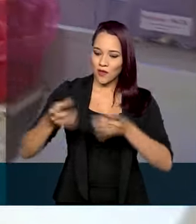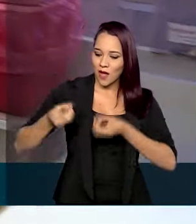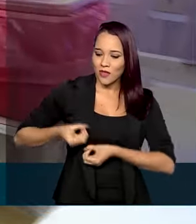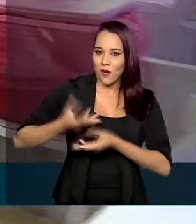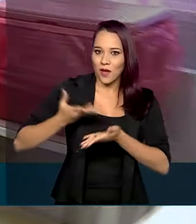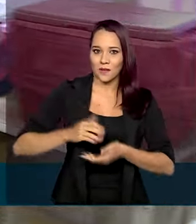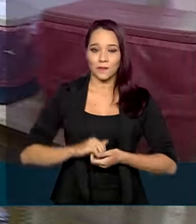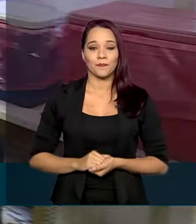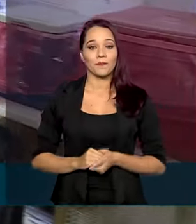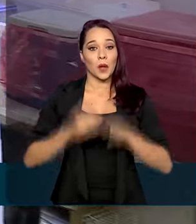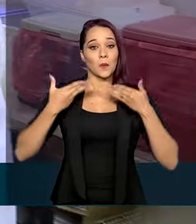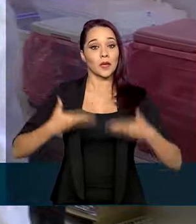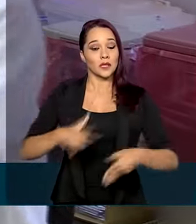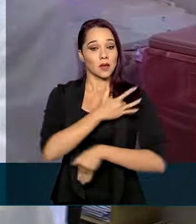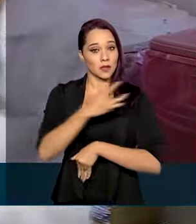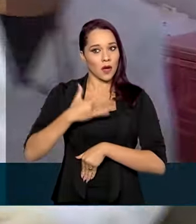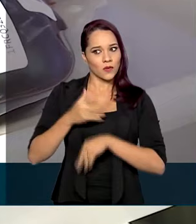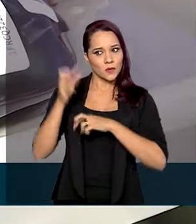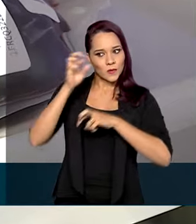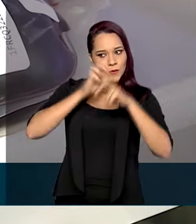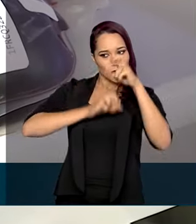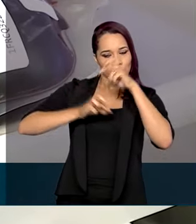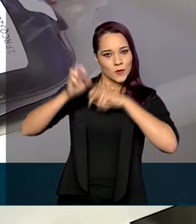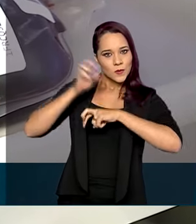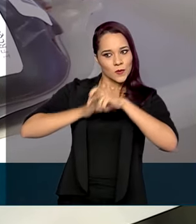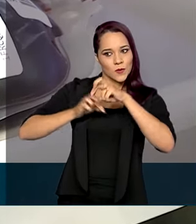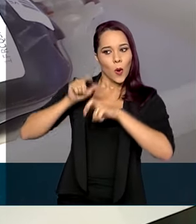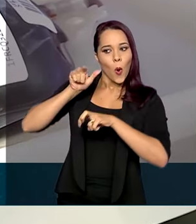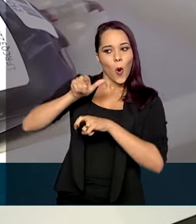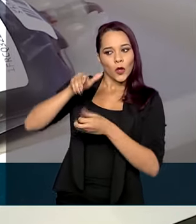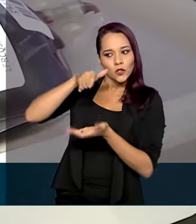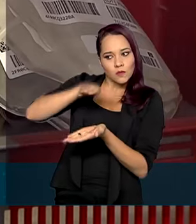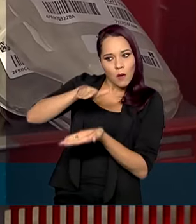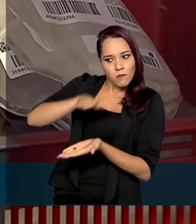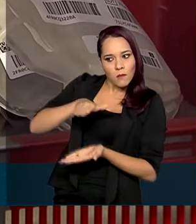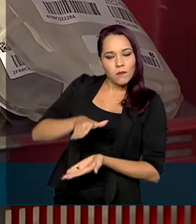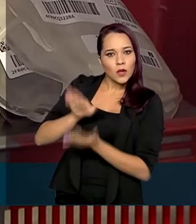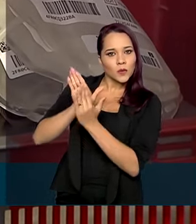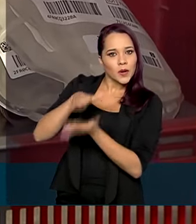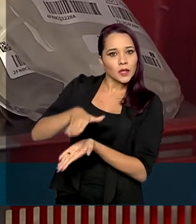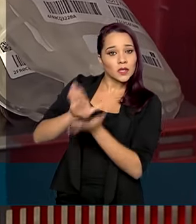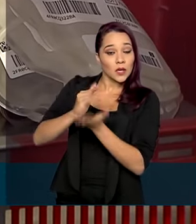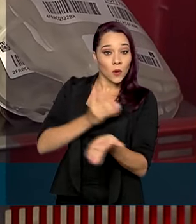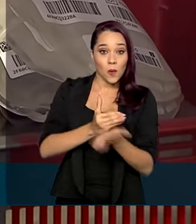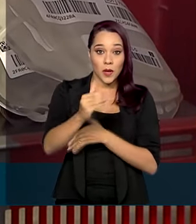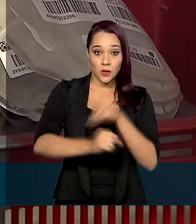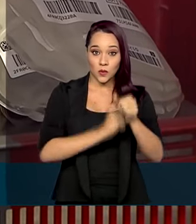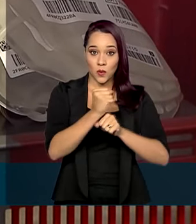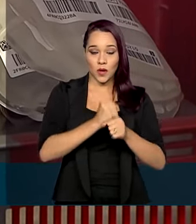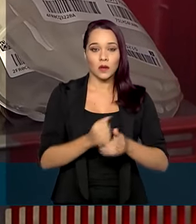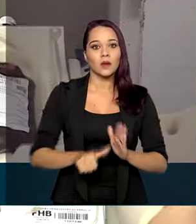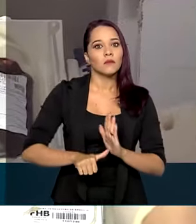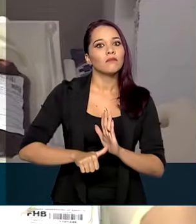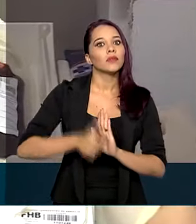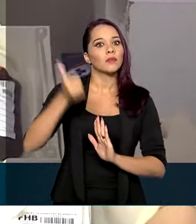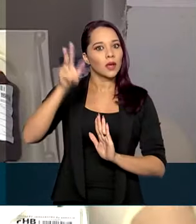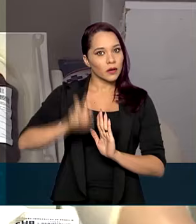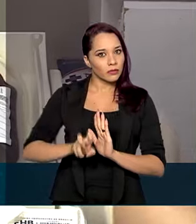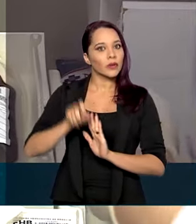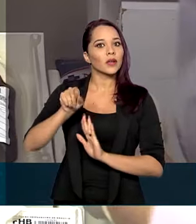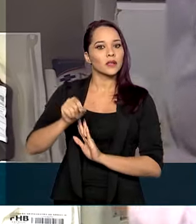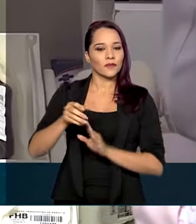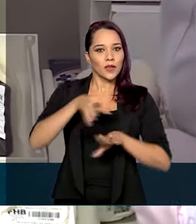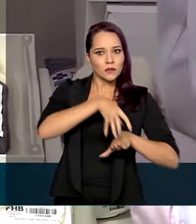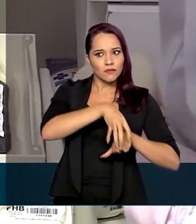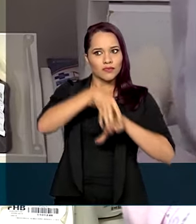O Ministério da Saúde tem monitorado os estoques dos bancos de sangue desde o início do ano. Pela primeira vez, fez